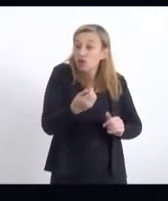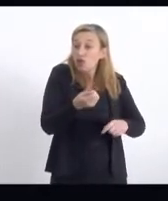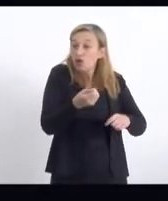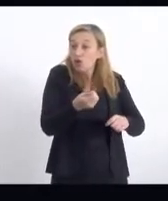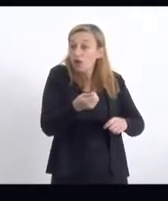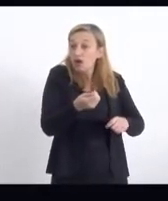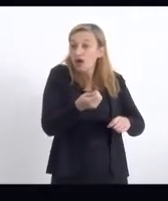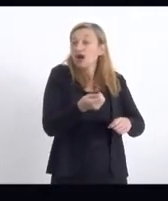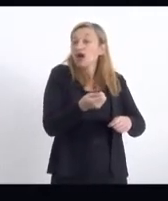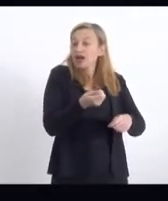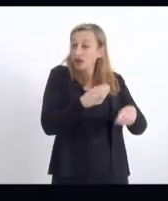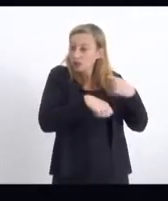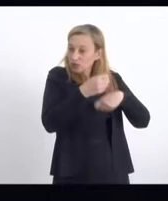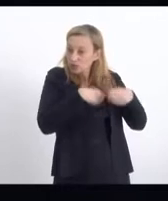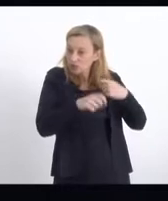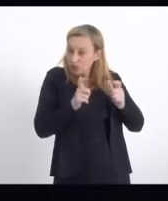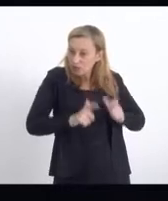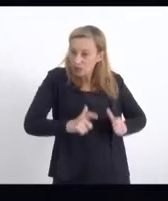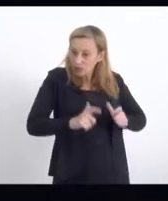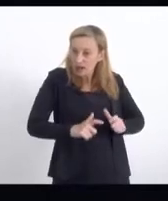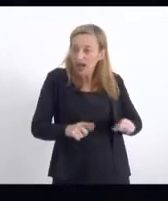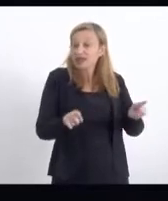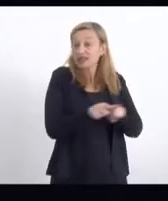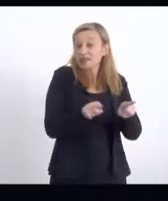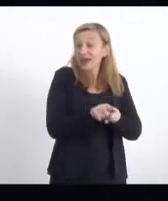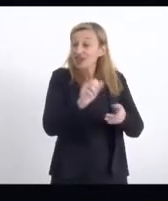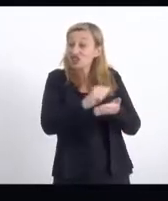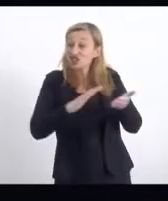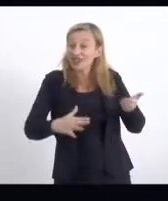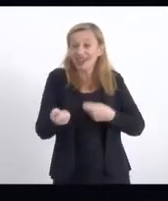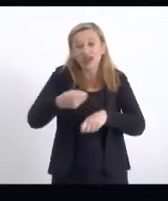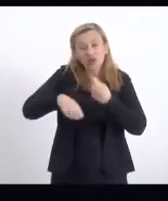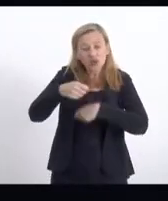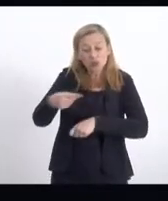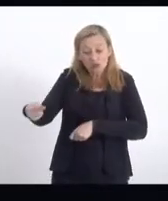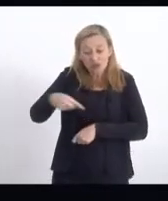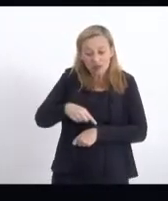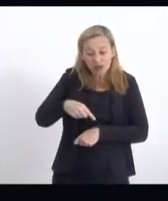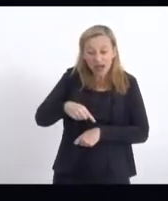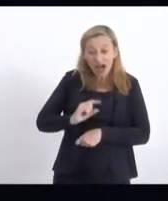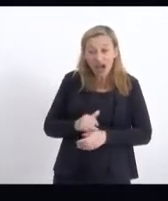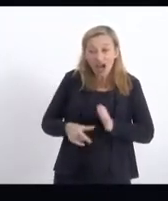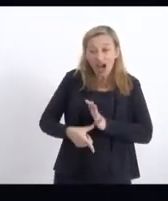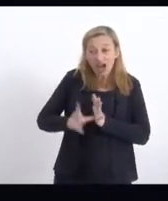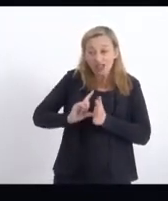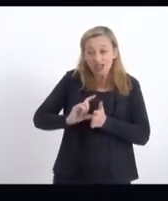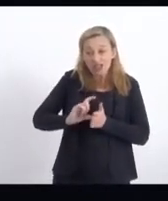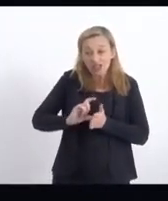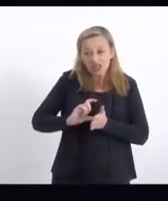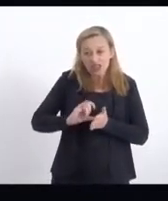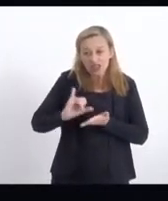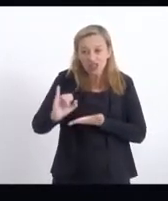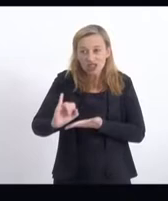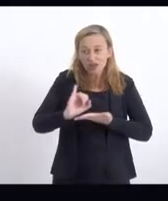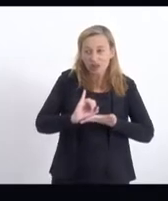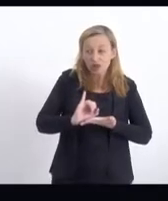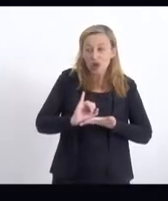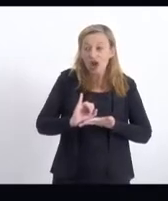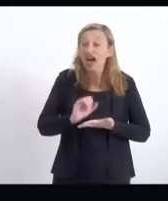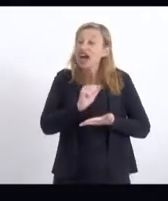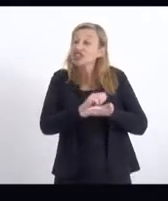que podem vir atividades econômicas para cá para produzir o que antes a gente importava. Ou, como atividade